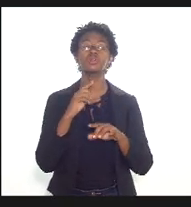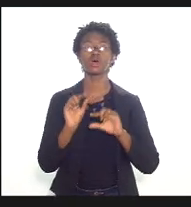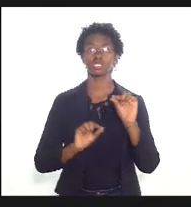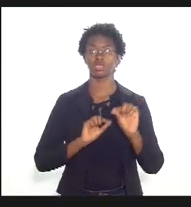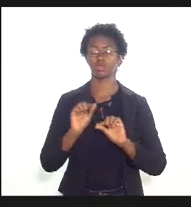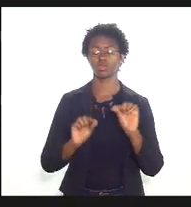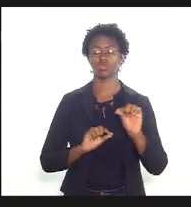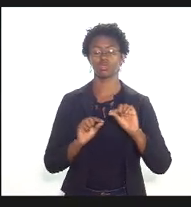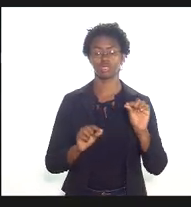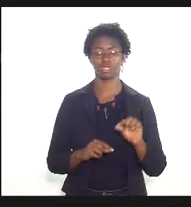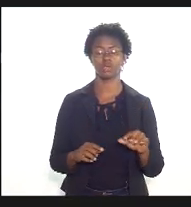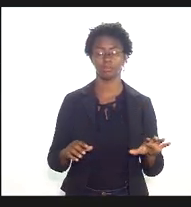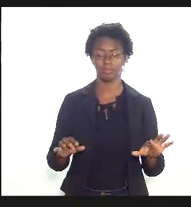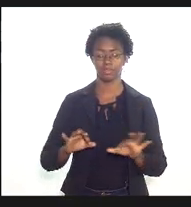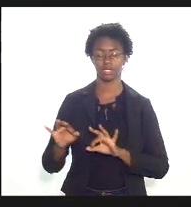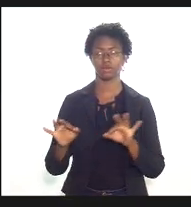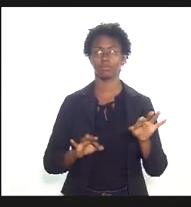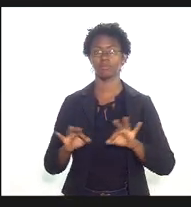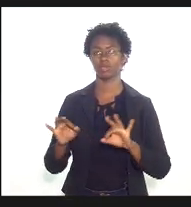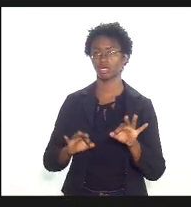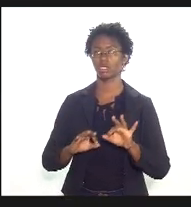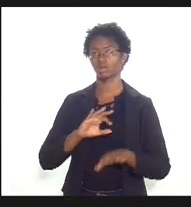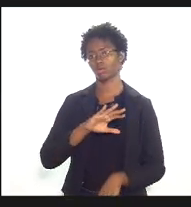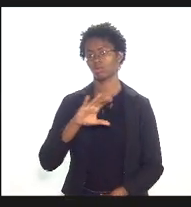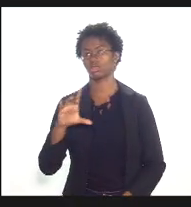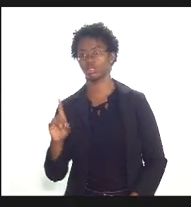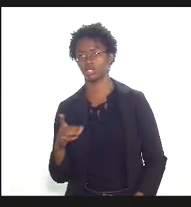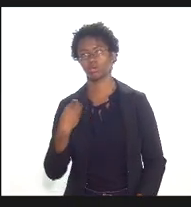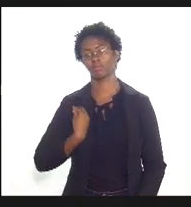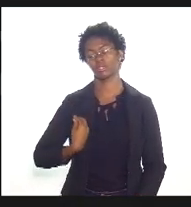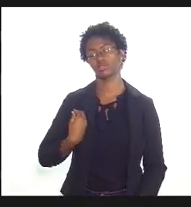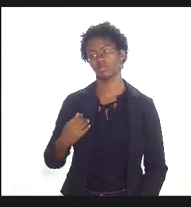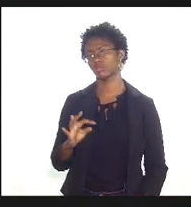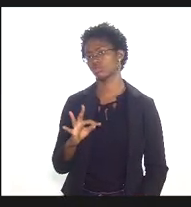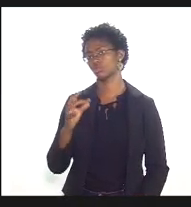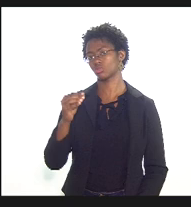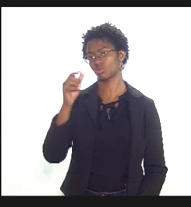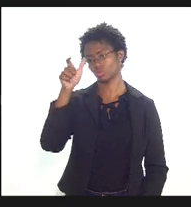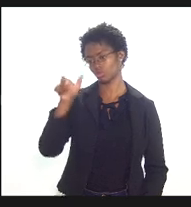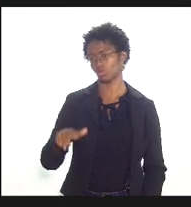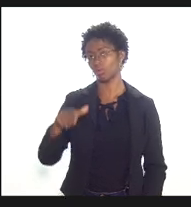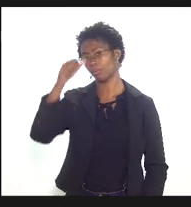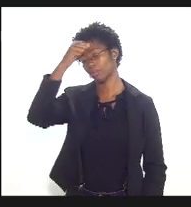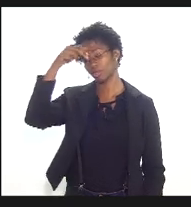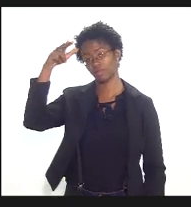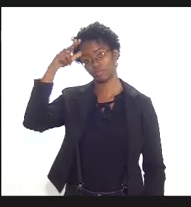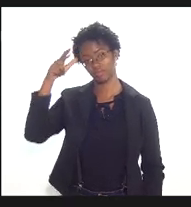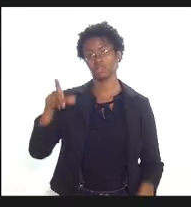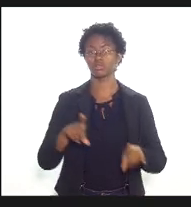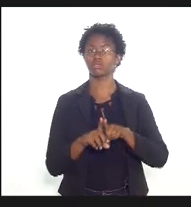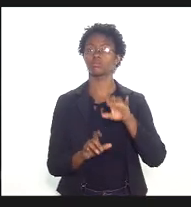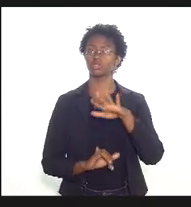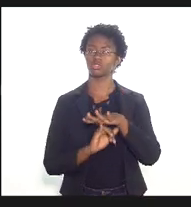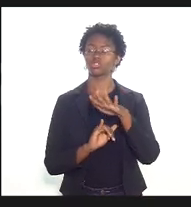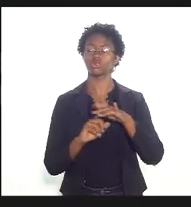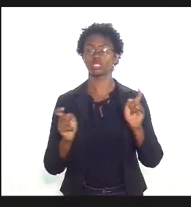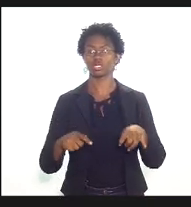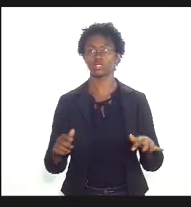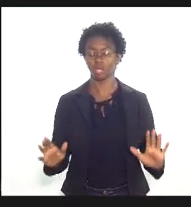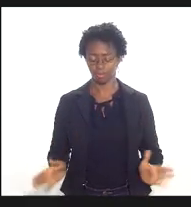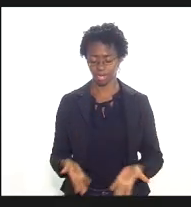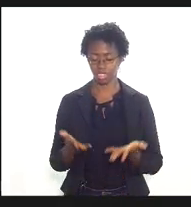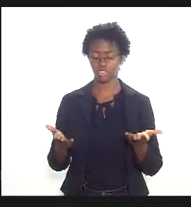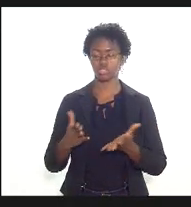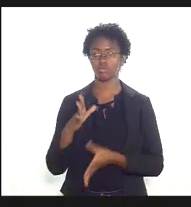uma coordenação ampliada com os entes federativos com a participação dos prefeitos e das entidades que possam estar contribuindo para